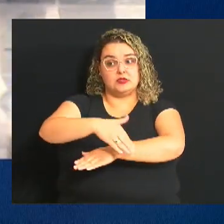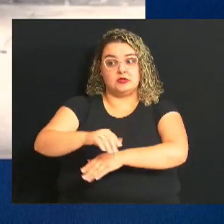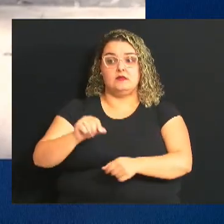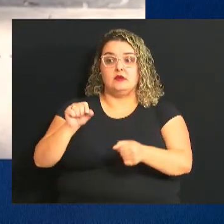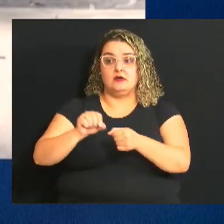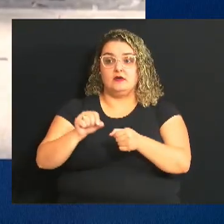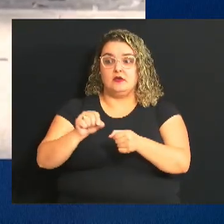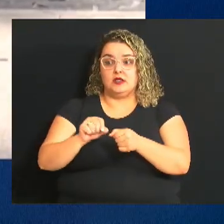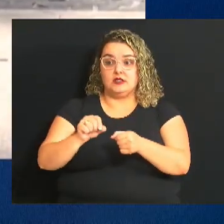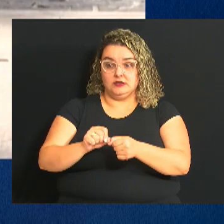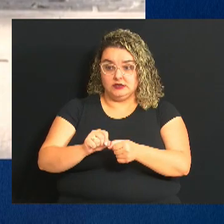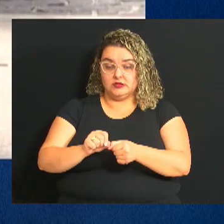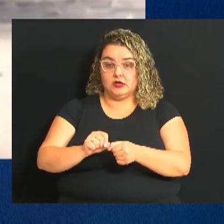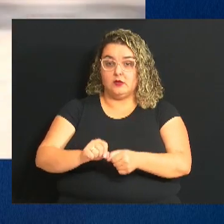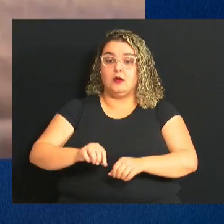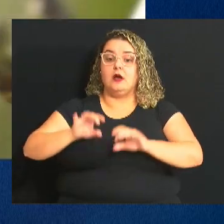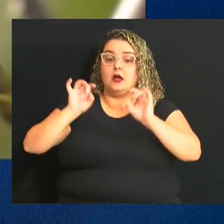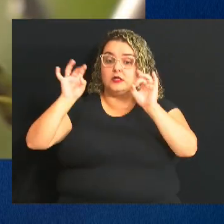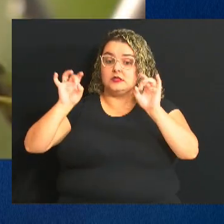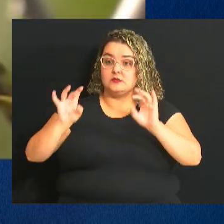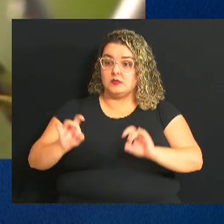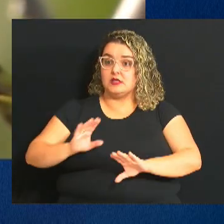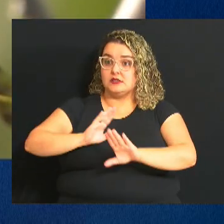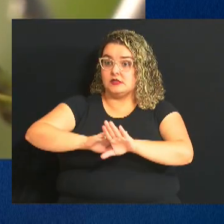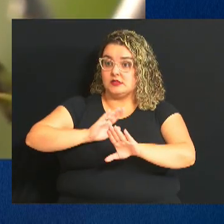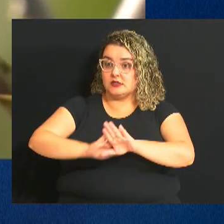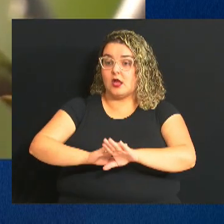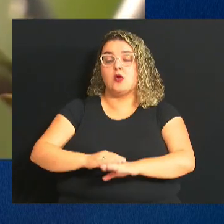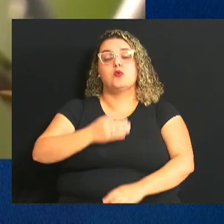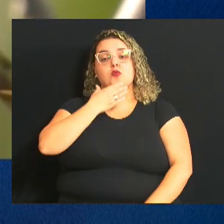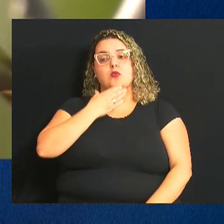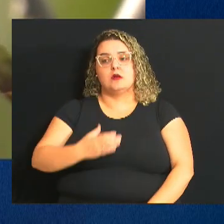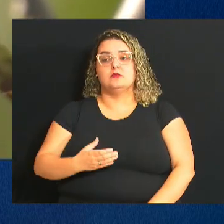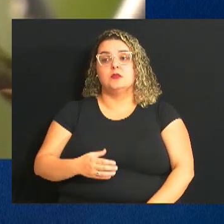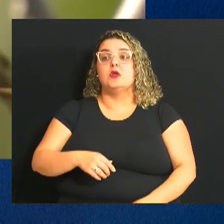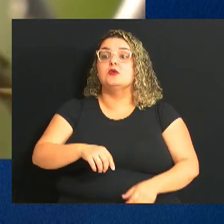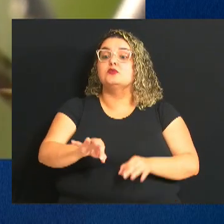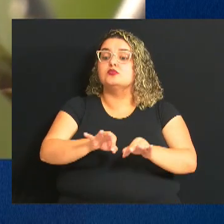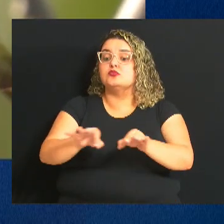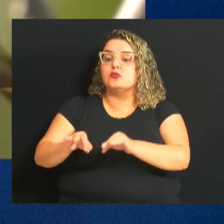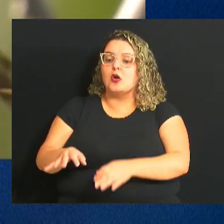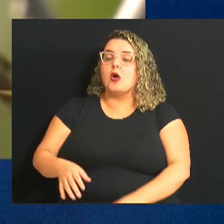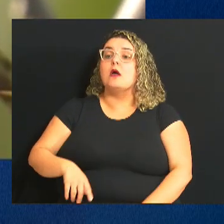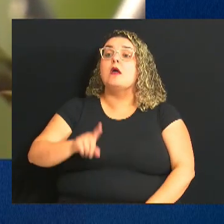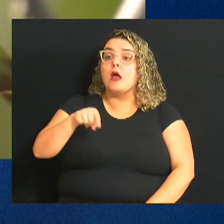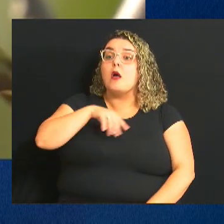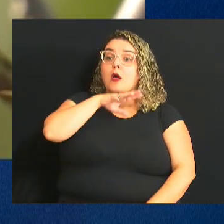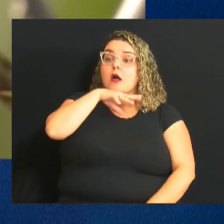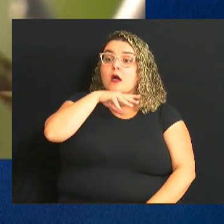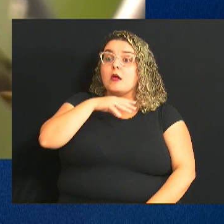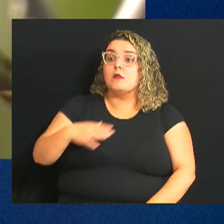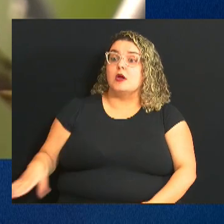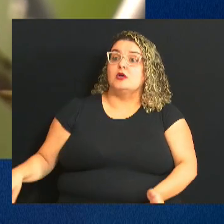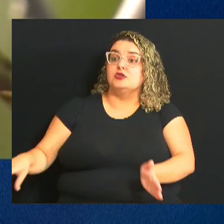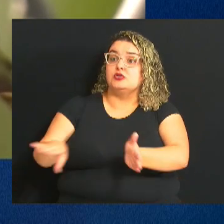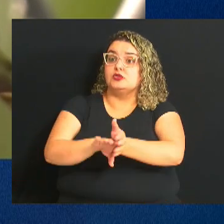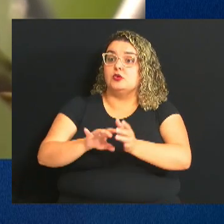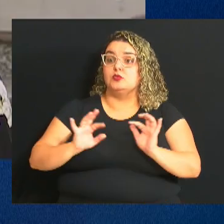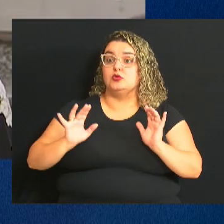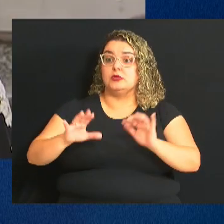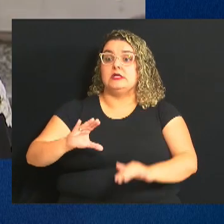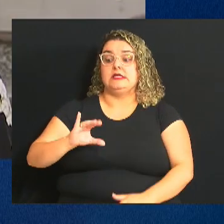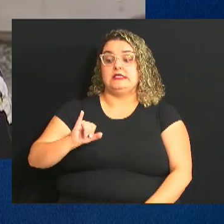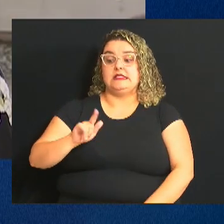realizar ação especial no Natal. E o quadro É o Bicho chega falando sobre a temporada das